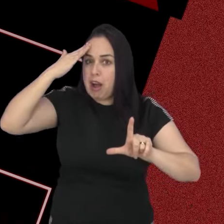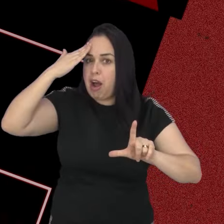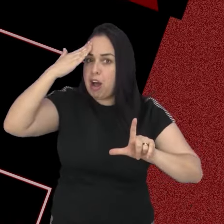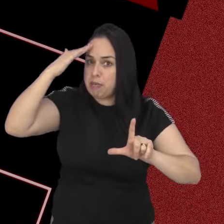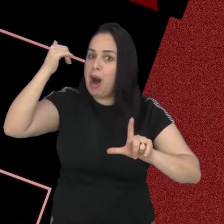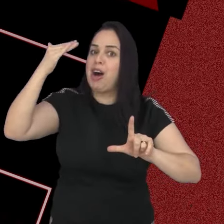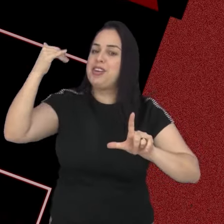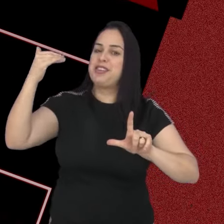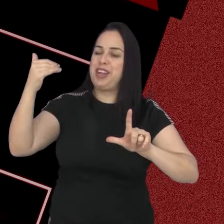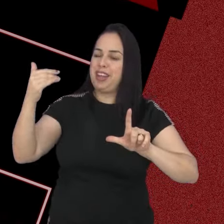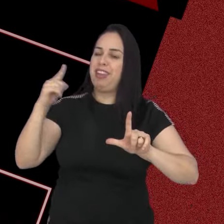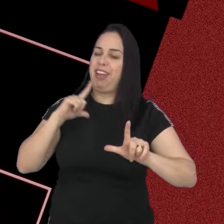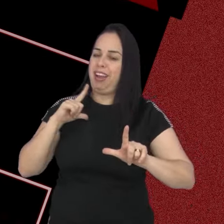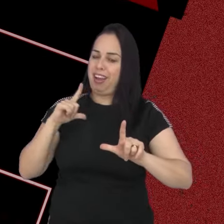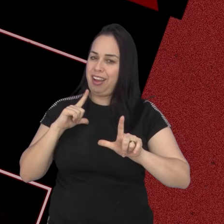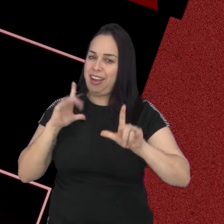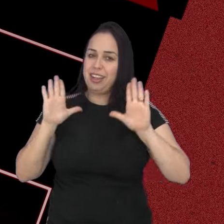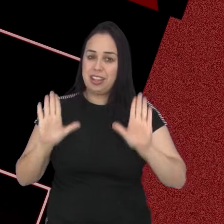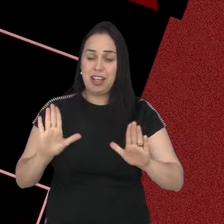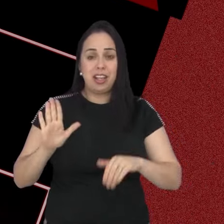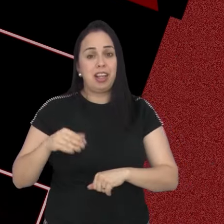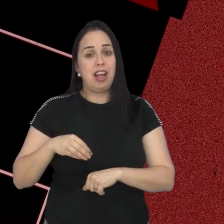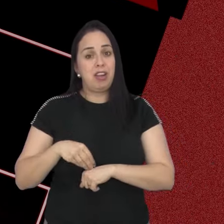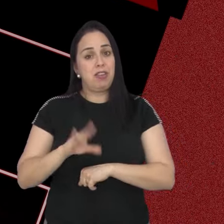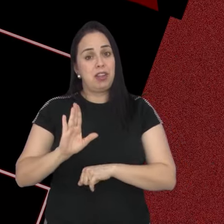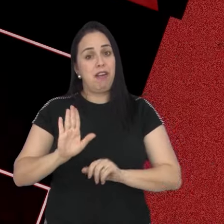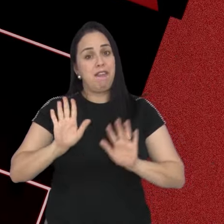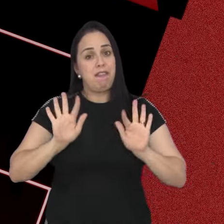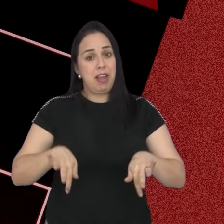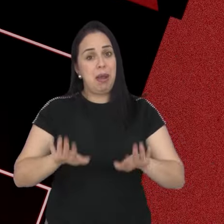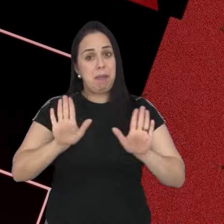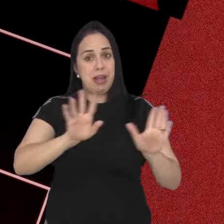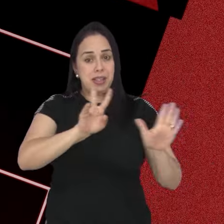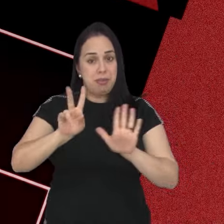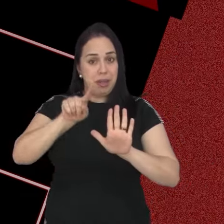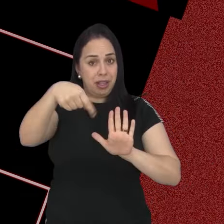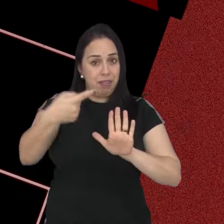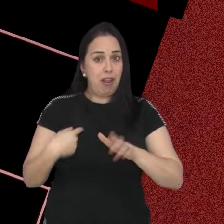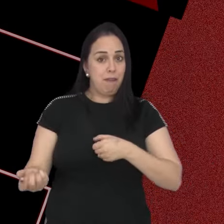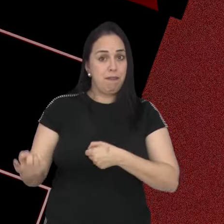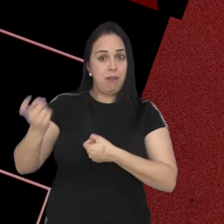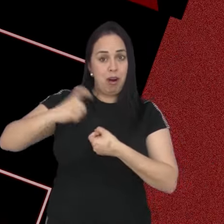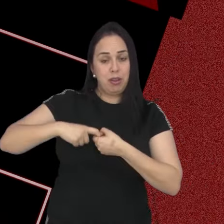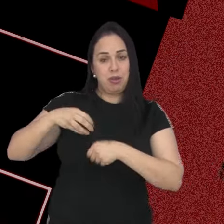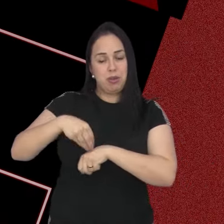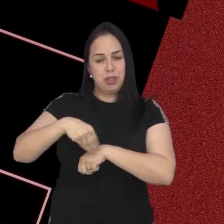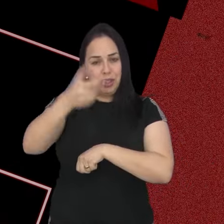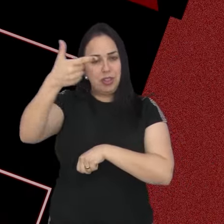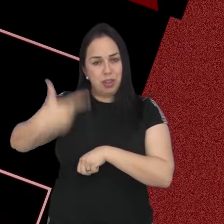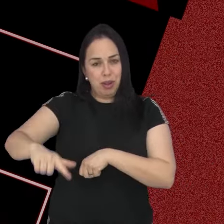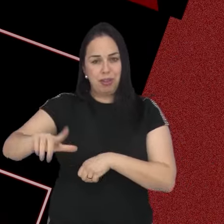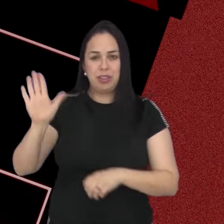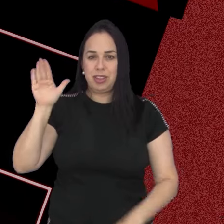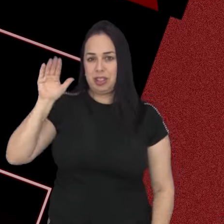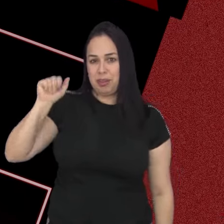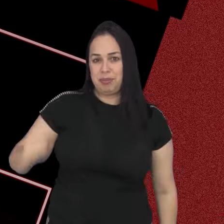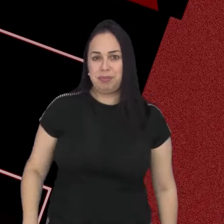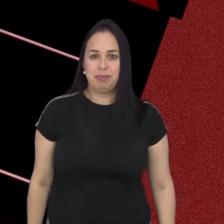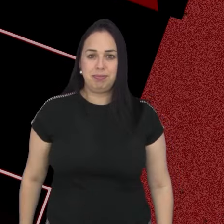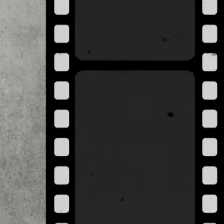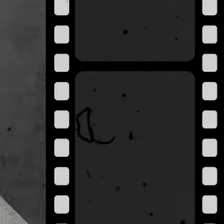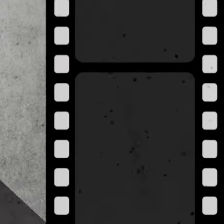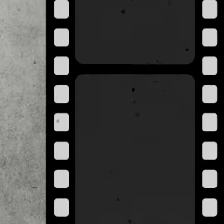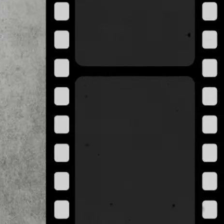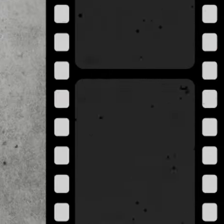conhecidas plataformas de streaming, viu? Eu fico por aqui, mais semana que vem eu tô de volta com mais dicas no Sessão Pipoca. Até